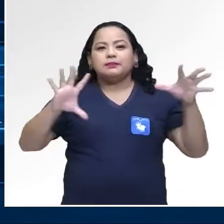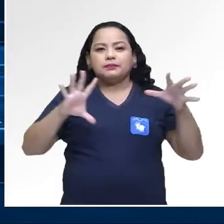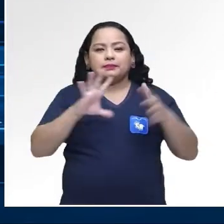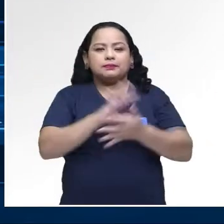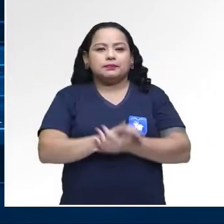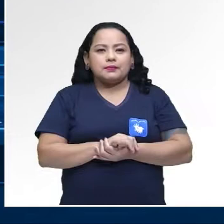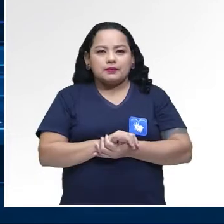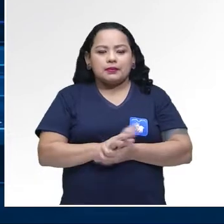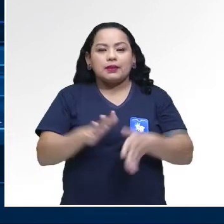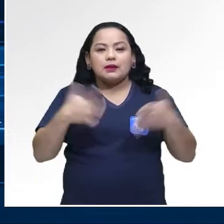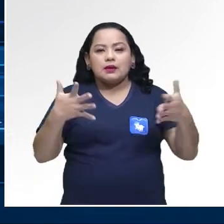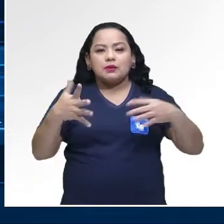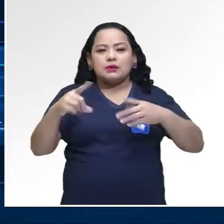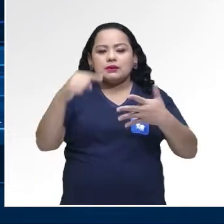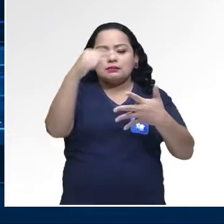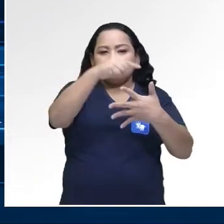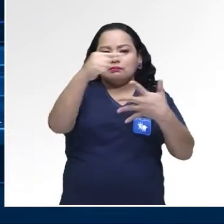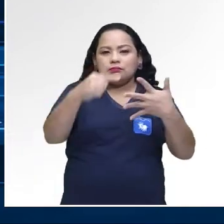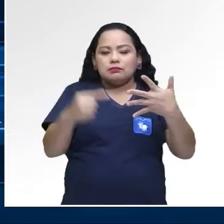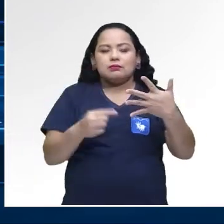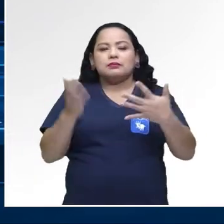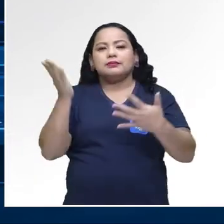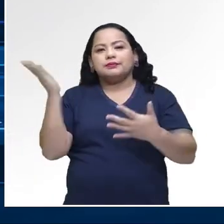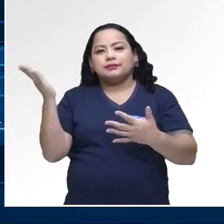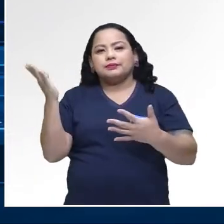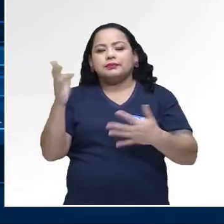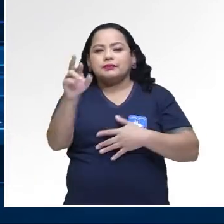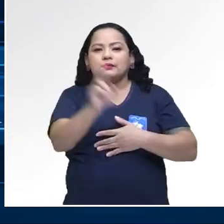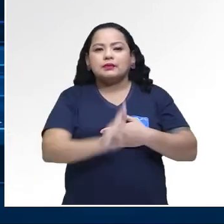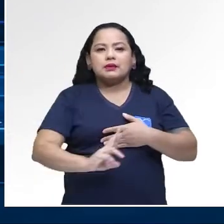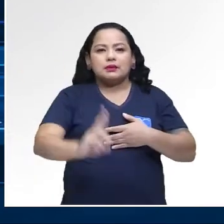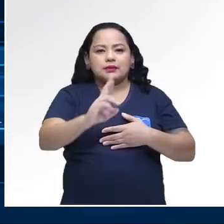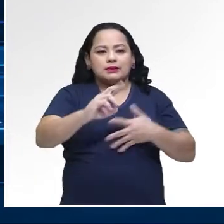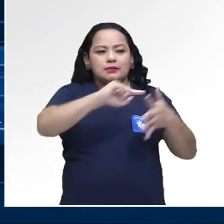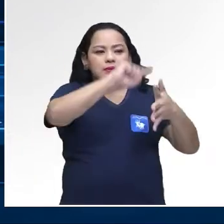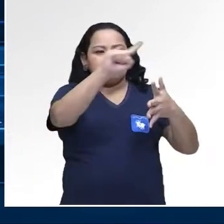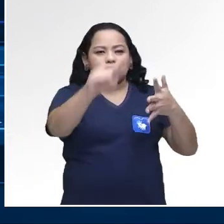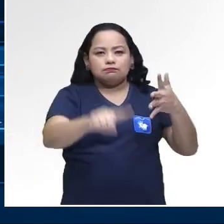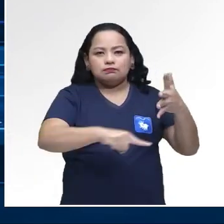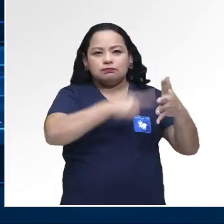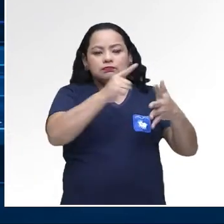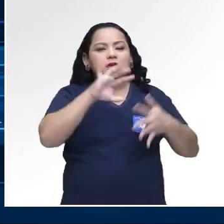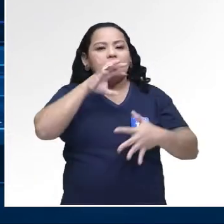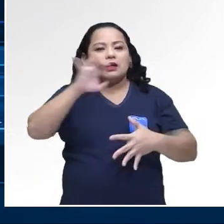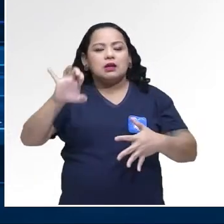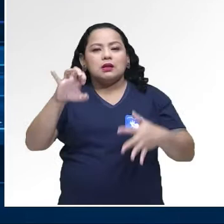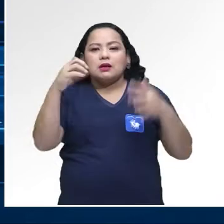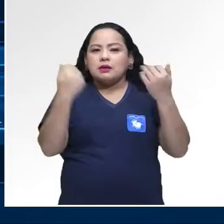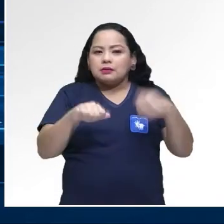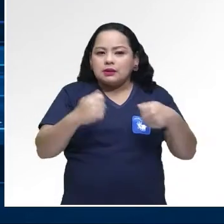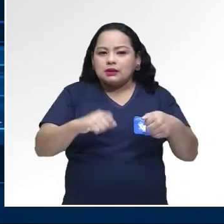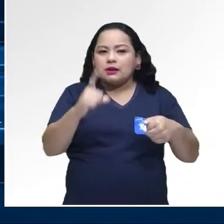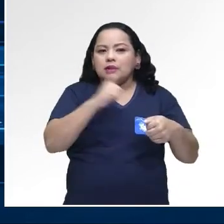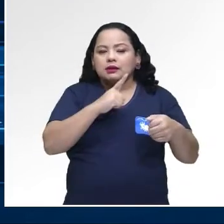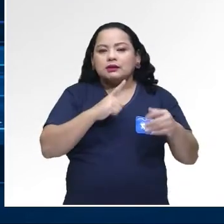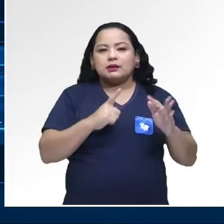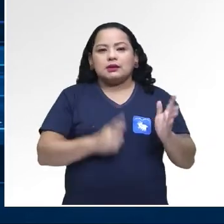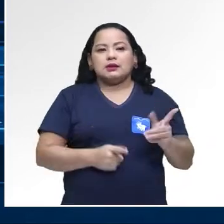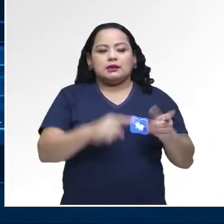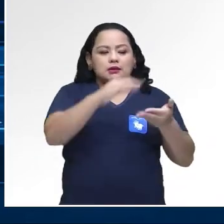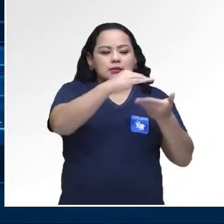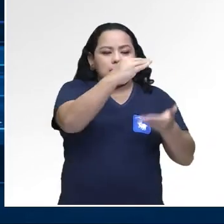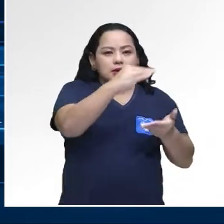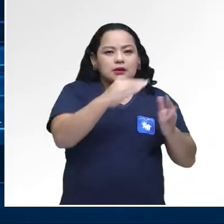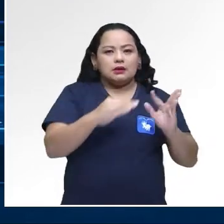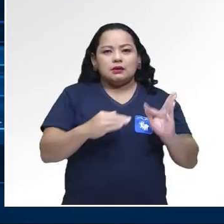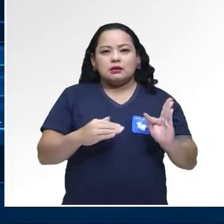Então, esses são os componentes aí que representam o circuito elétrico. É necessário que tenha fonte, condutor, né,